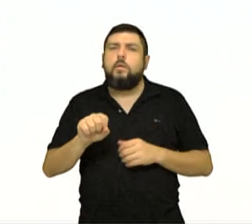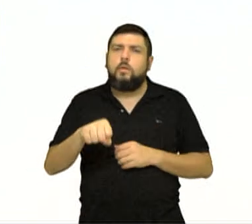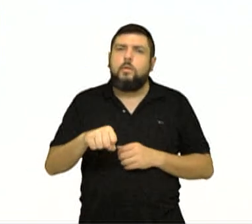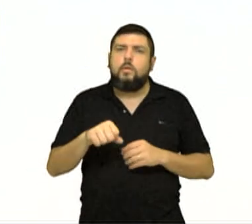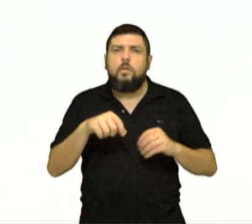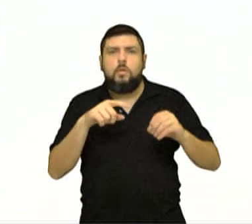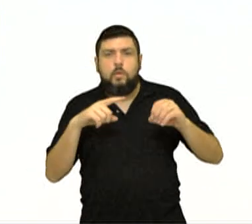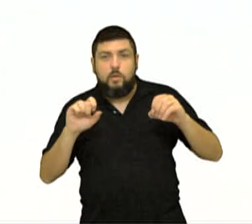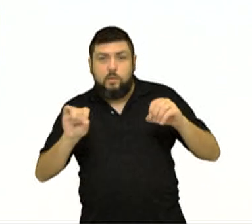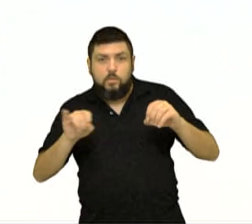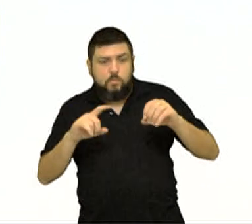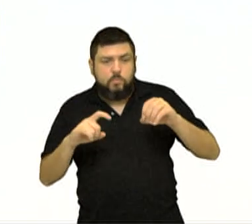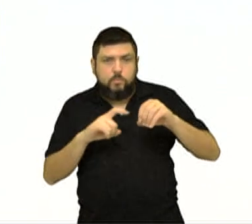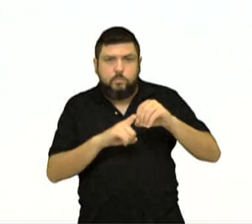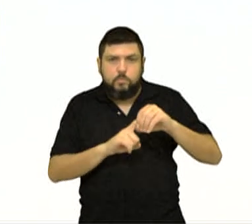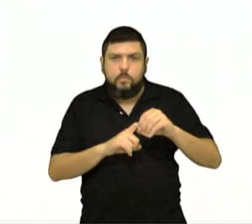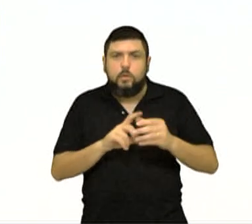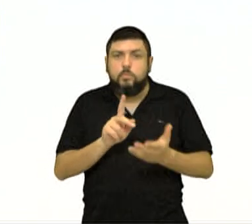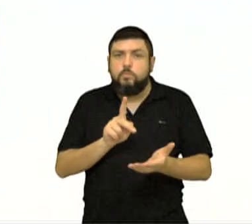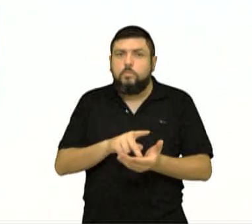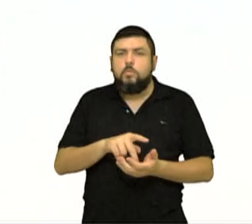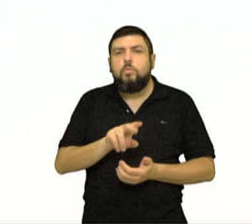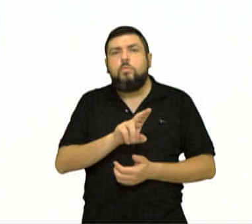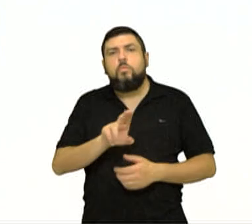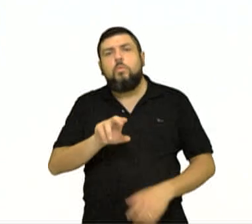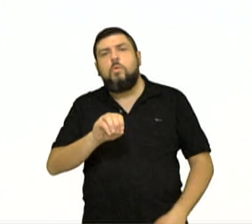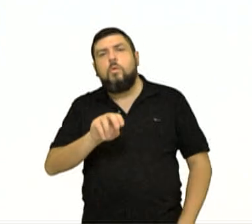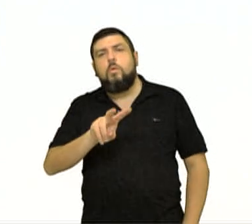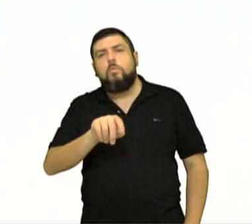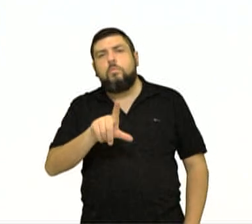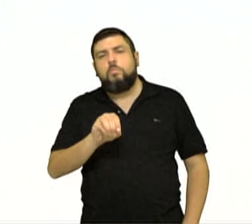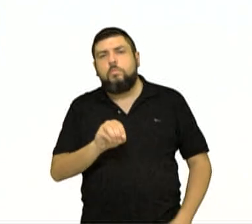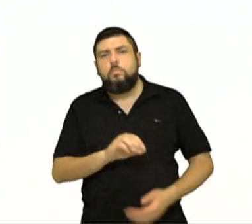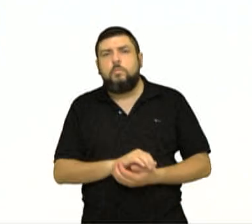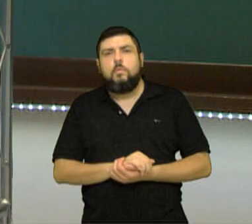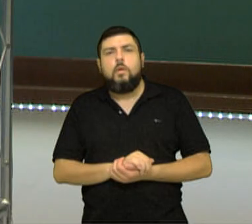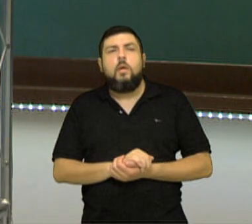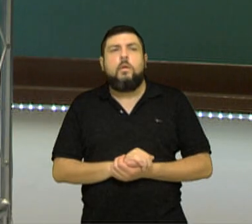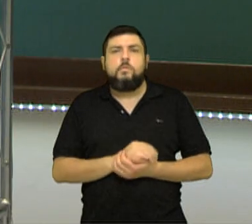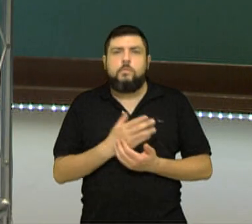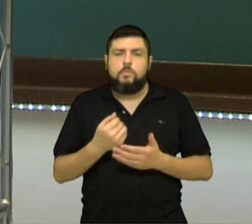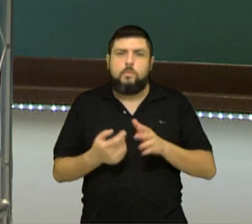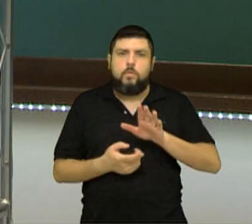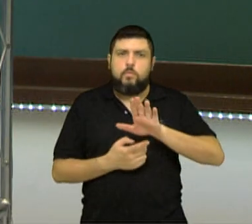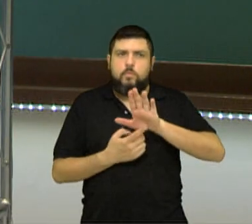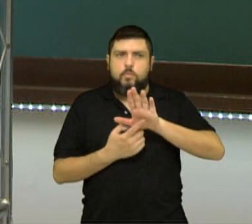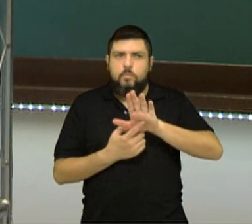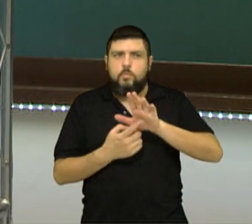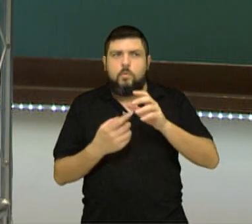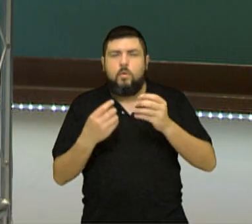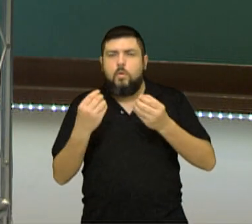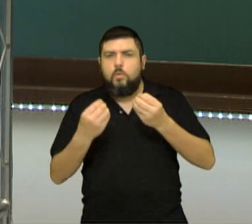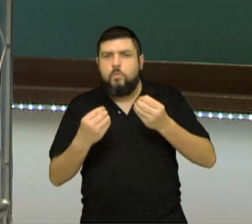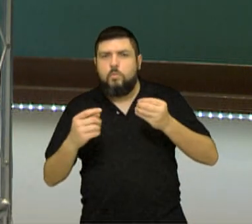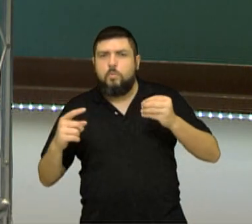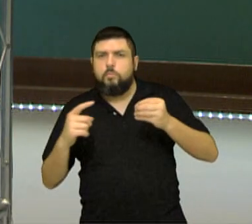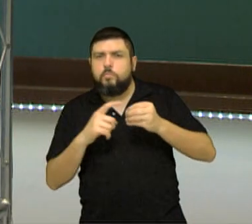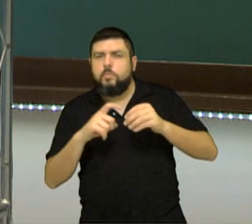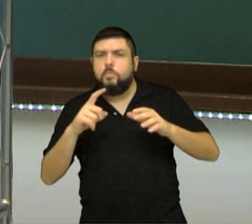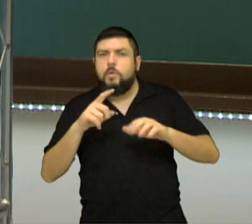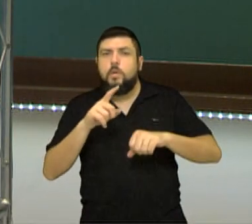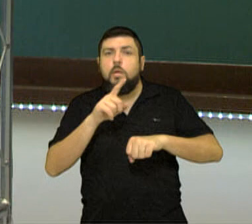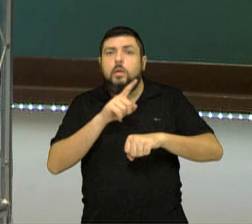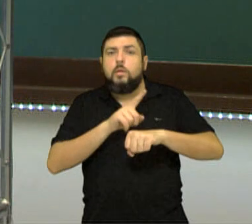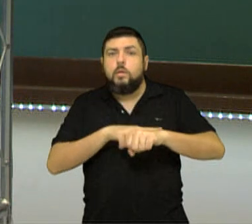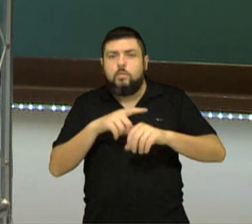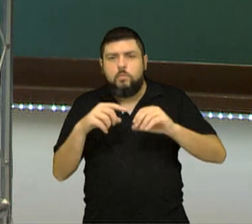se realmente houver essa fecundação aqui, tá bom? Então aqui mostra uma imagem do espermatozoide no exato momento em que